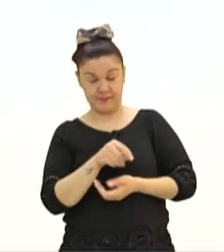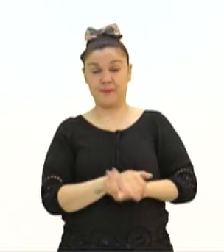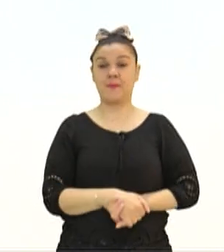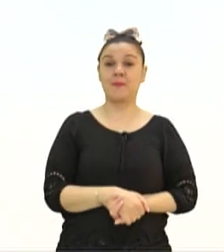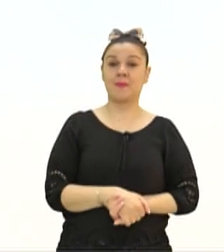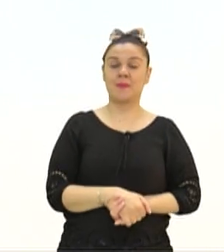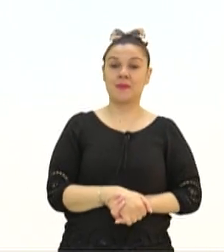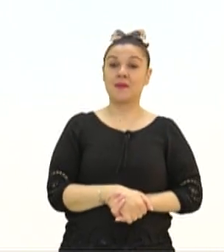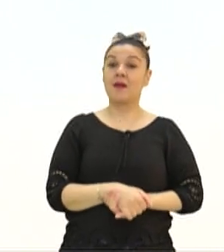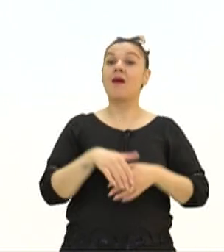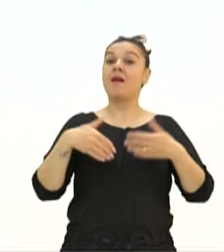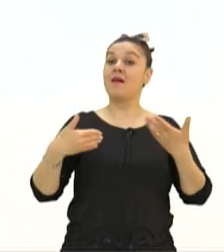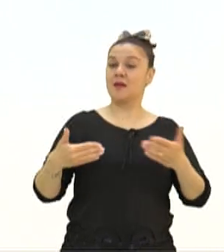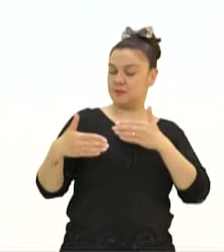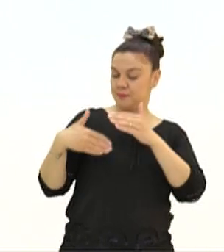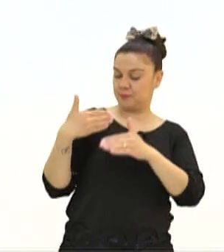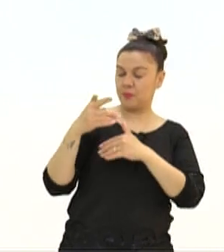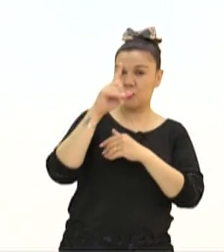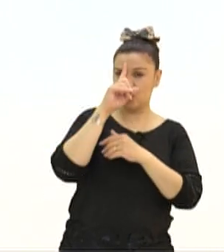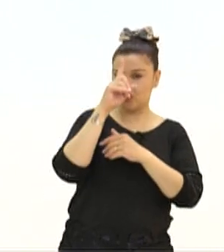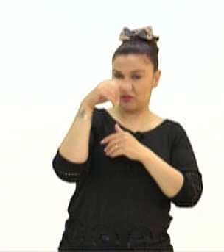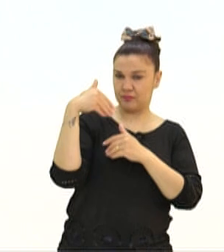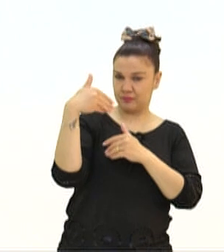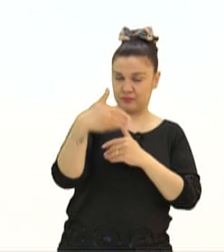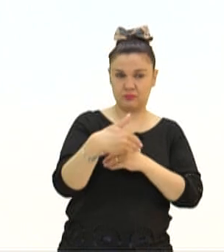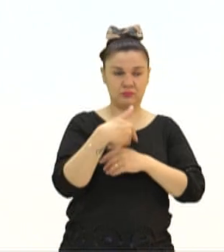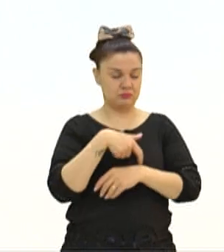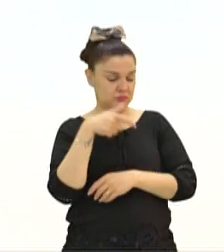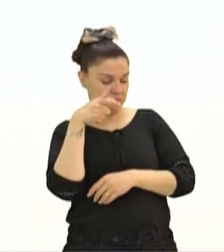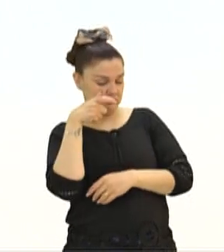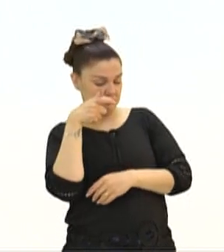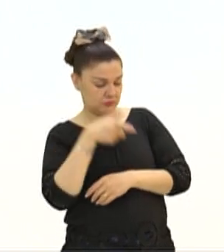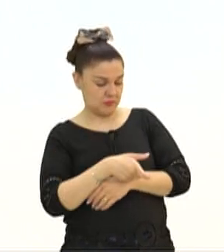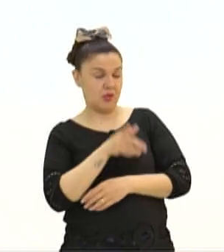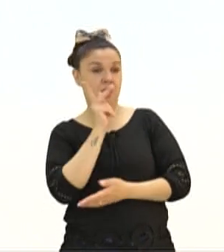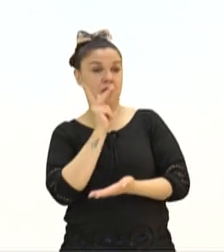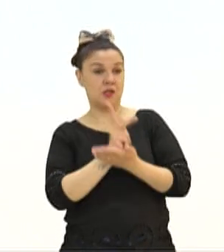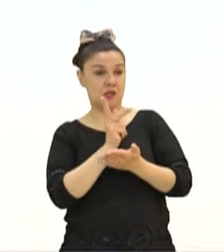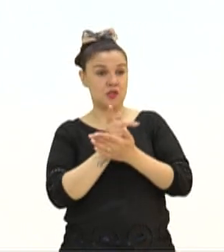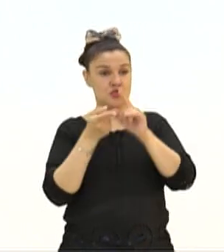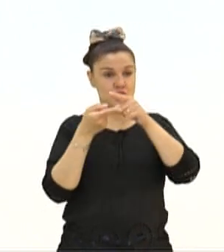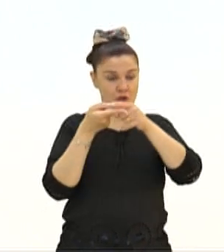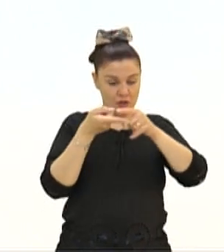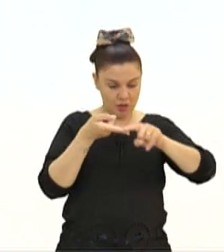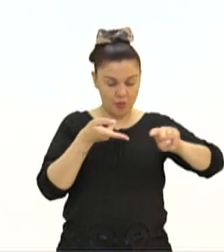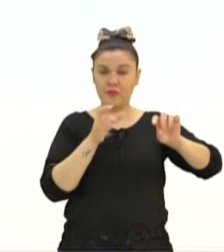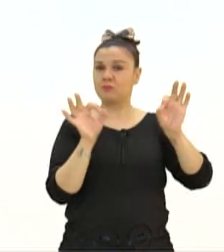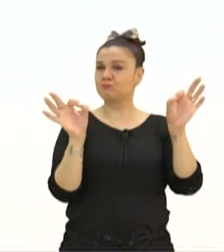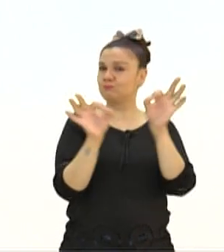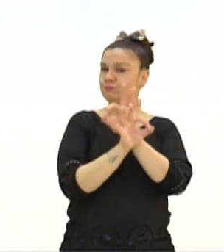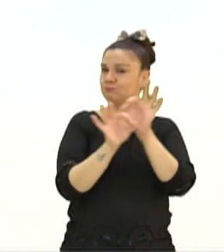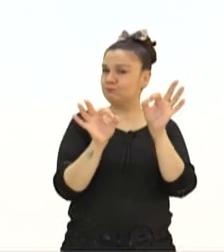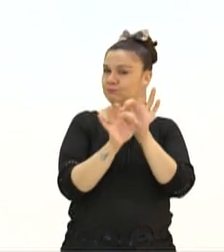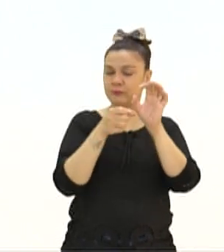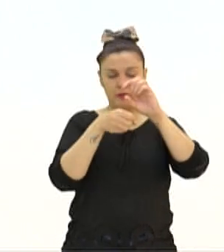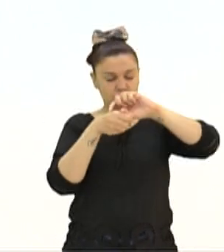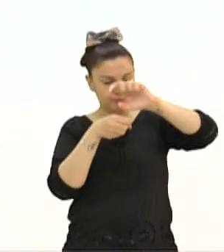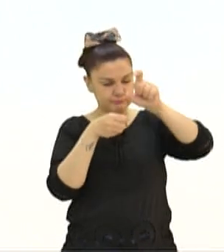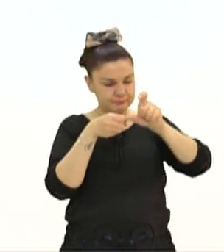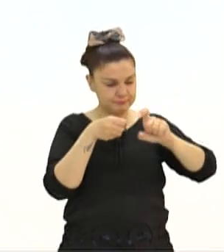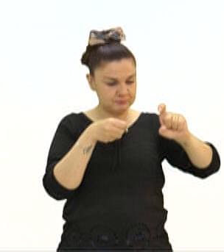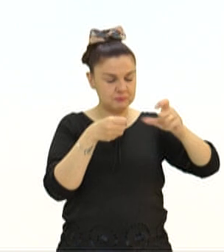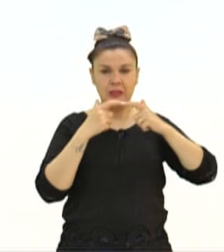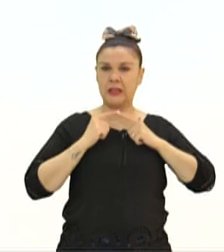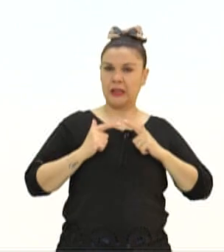ali dentro. Alguns dias depois, ainda tinha aquela curvinha e não tinha nenhum micro-organismo dentro